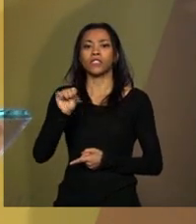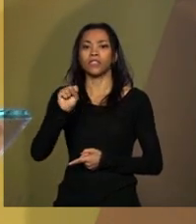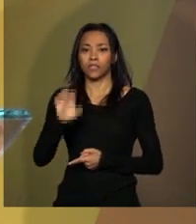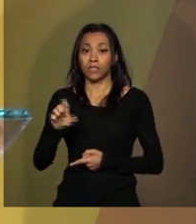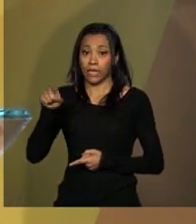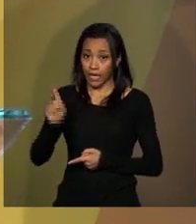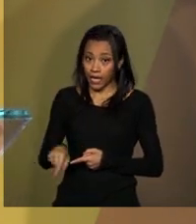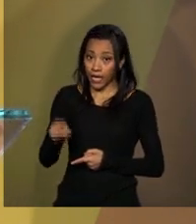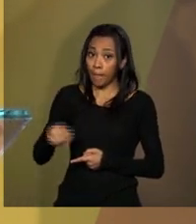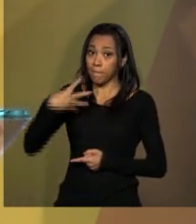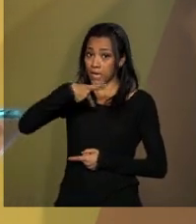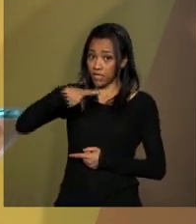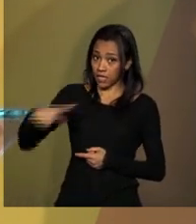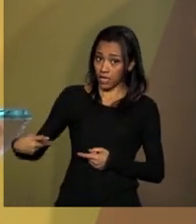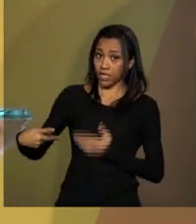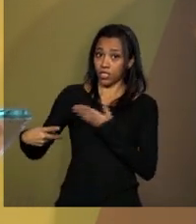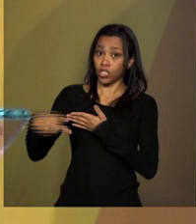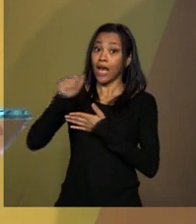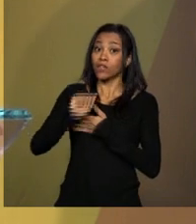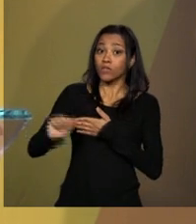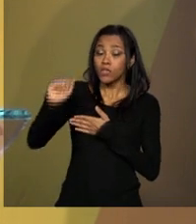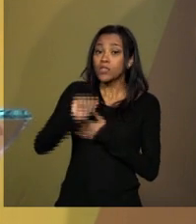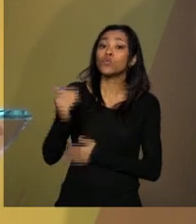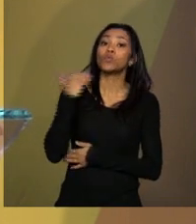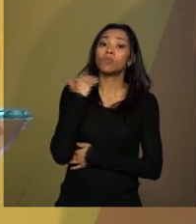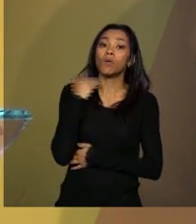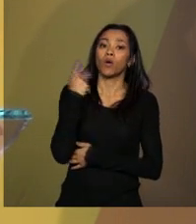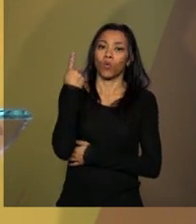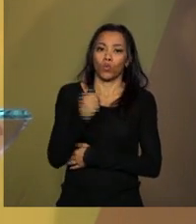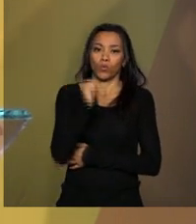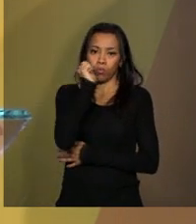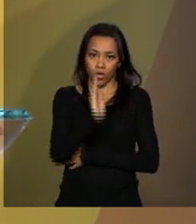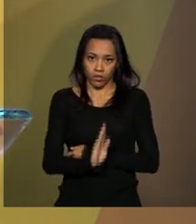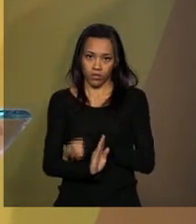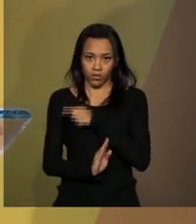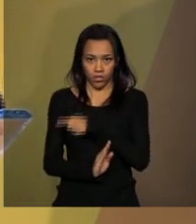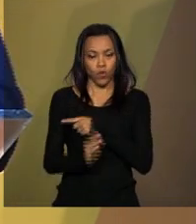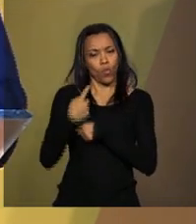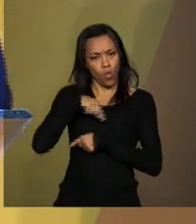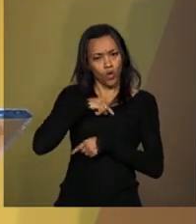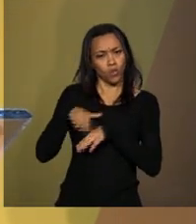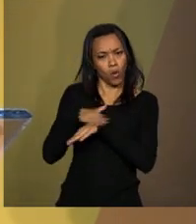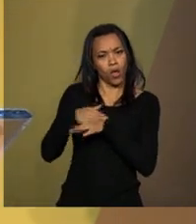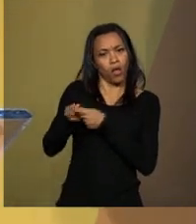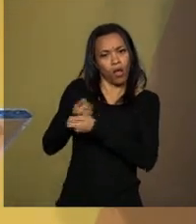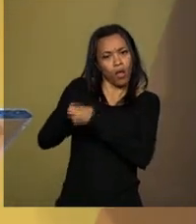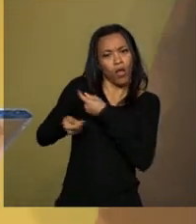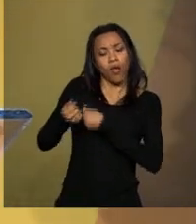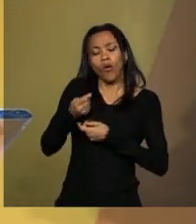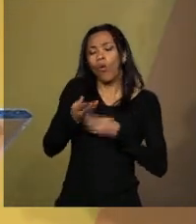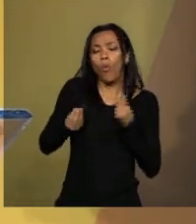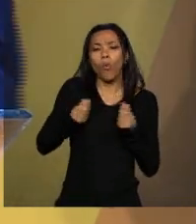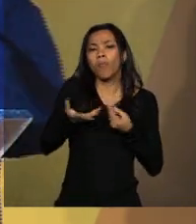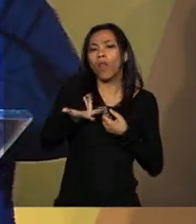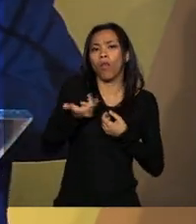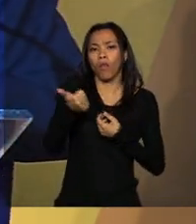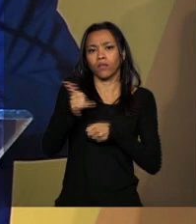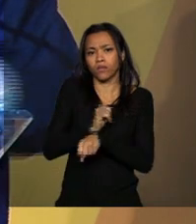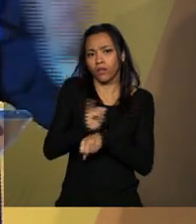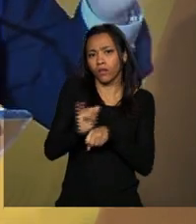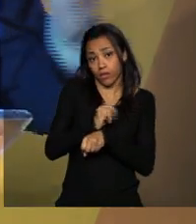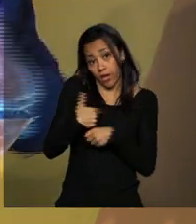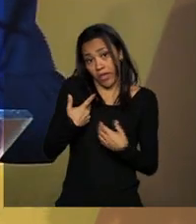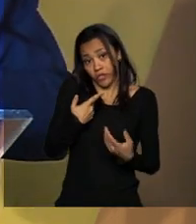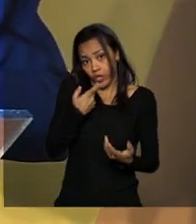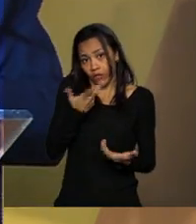associação de bancos investimento brasileiros estamos discutindo maiores melhorias nestas garantias Isso é o que eu tenho